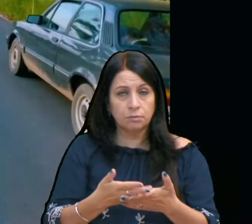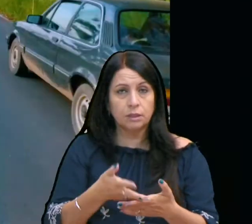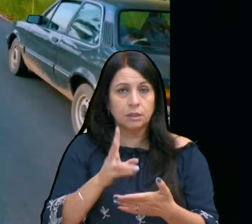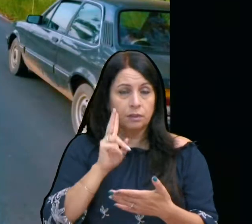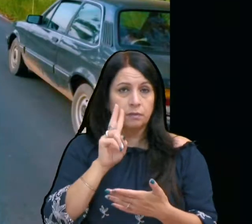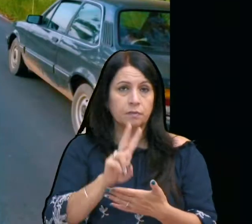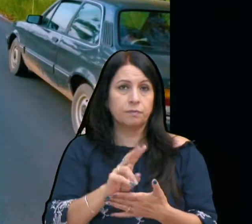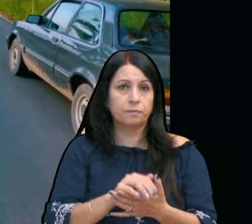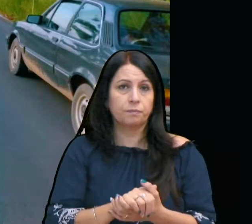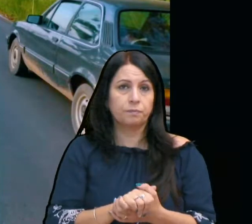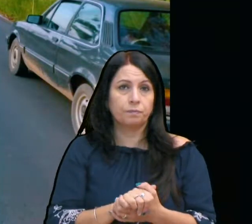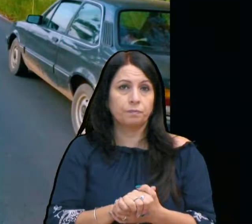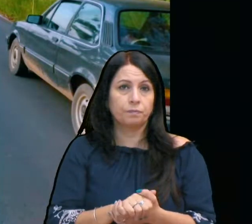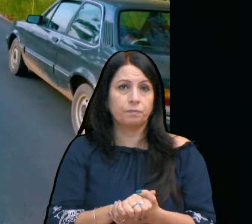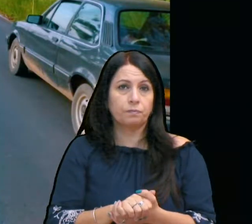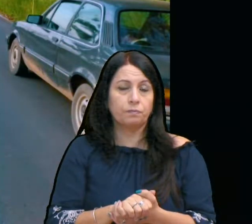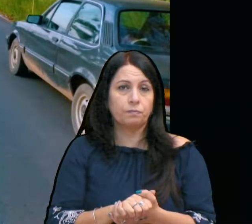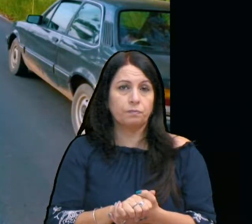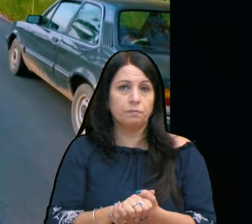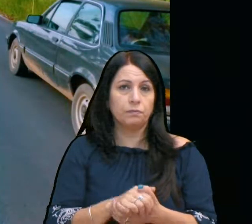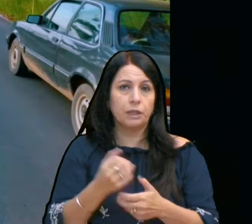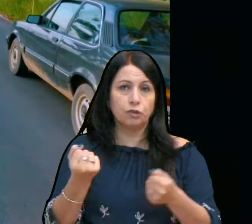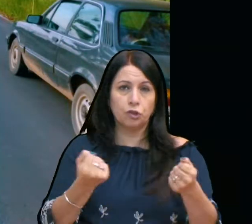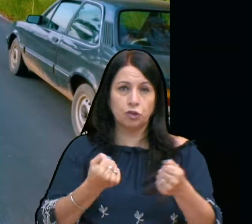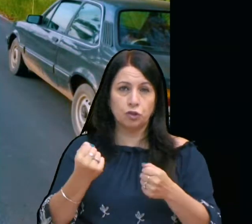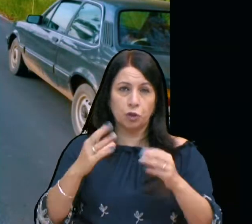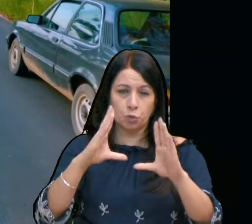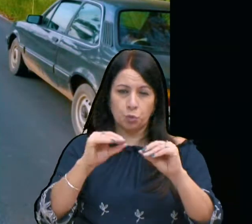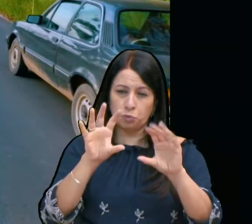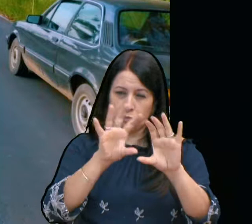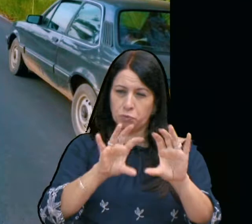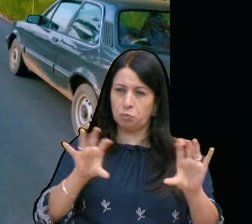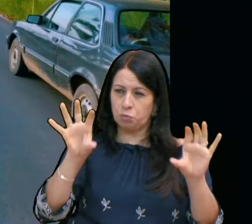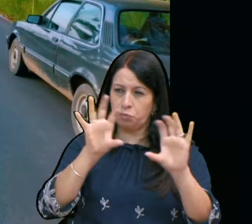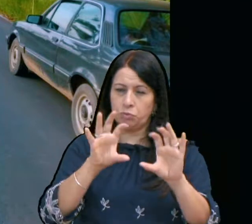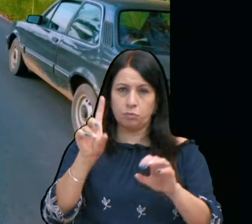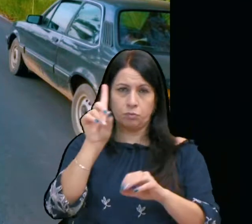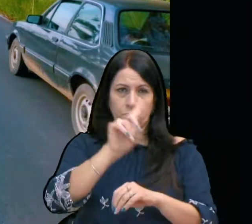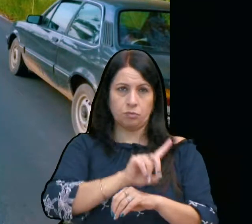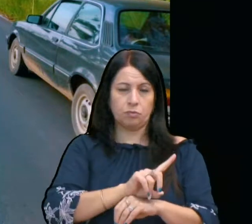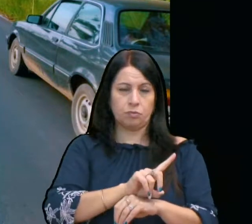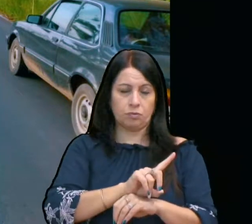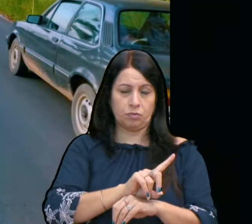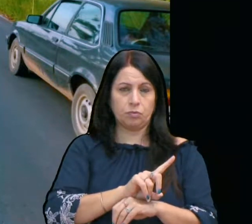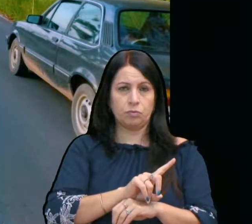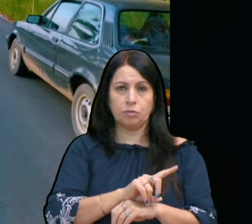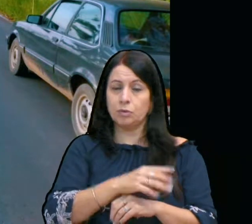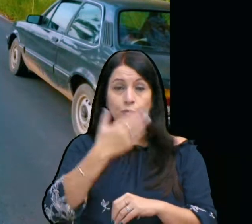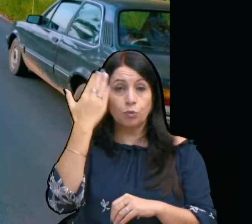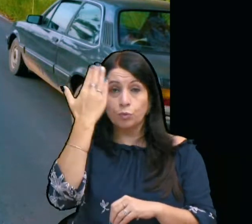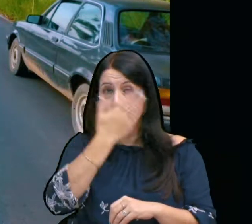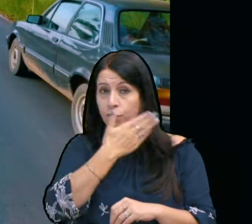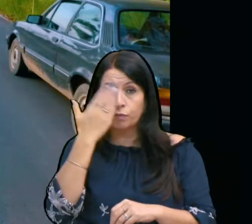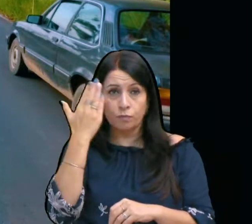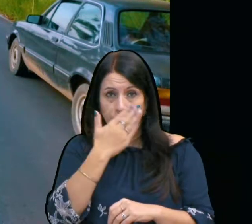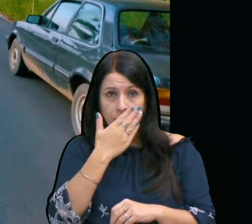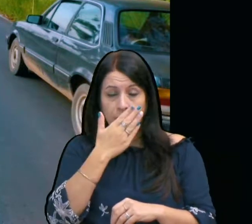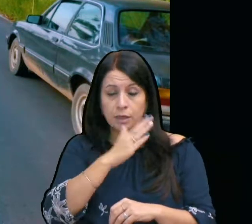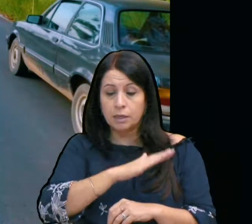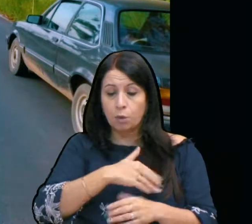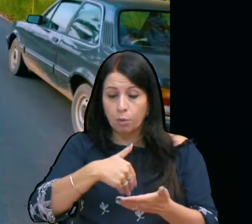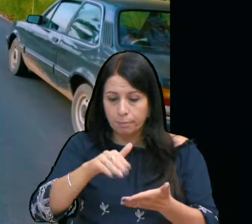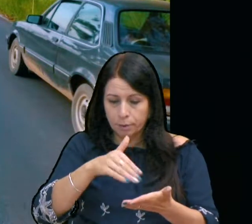tu vai dirigir à noite, com ceração, até de dia, vereador Tuigo, você não enxerga. Então, a sinalização